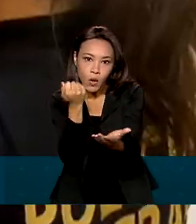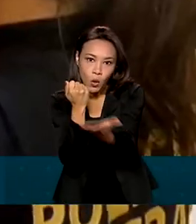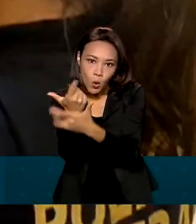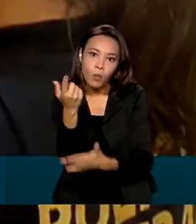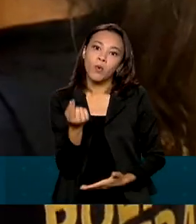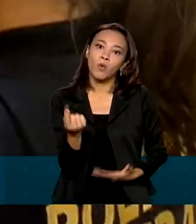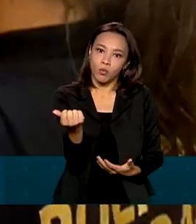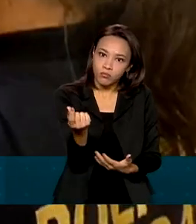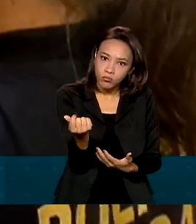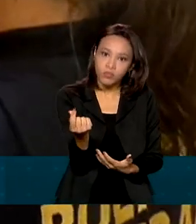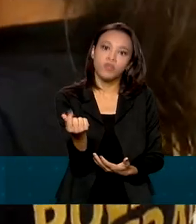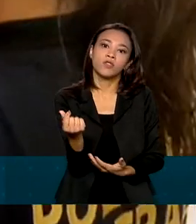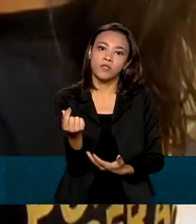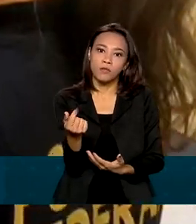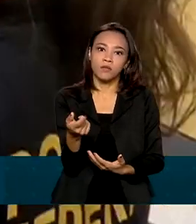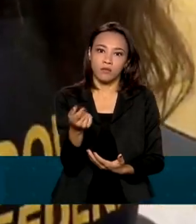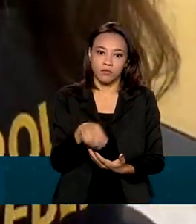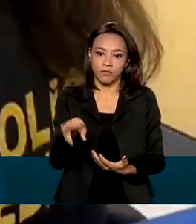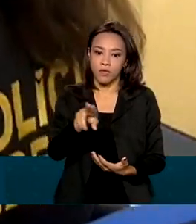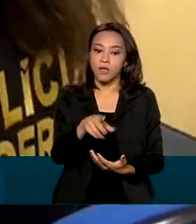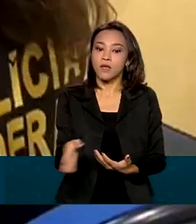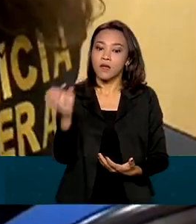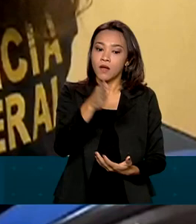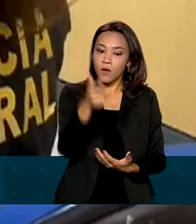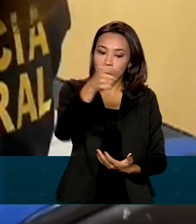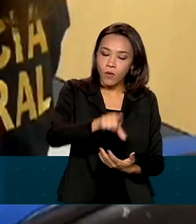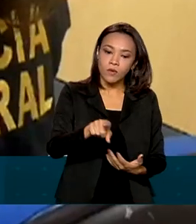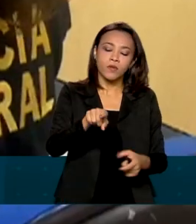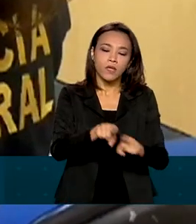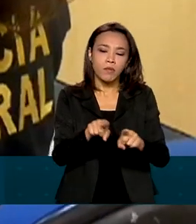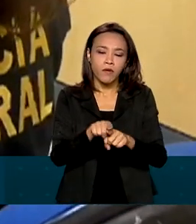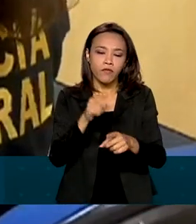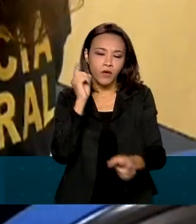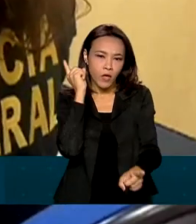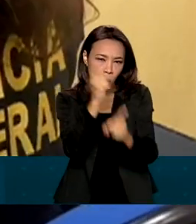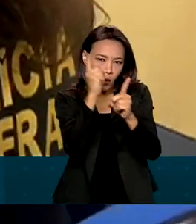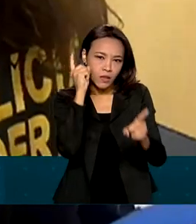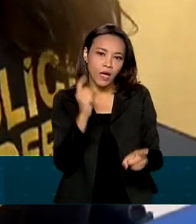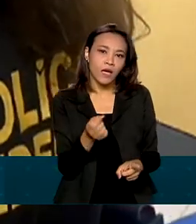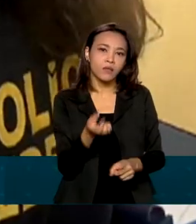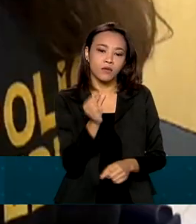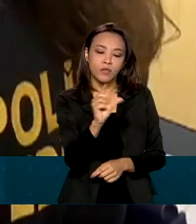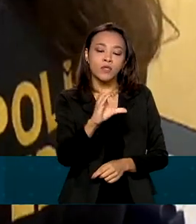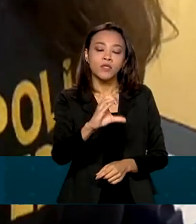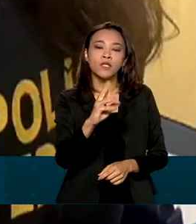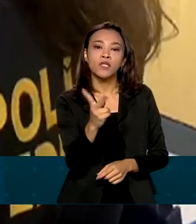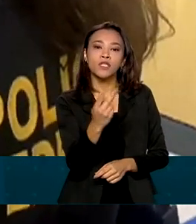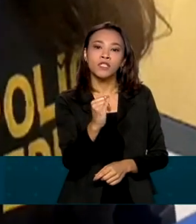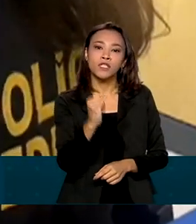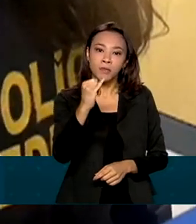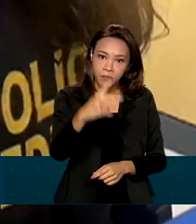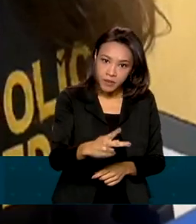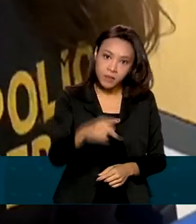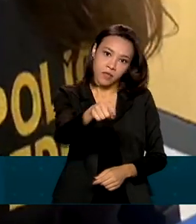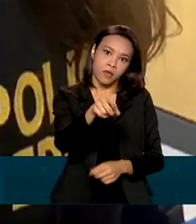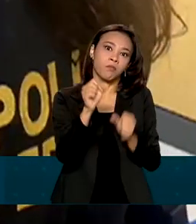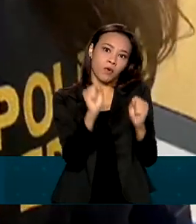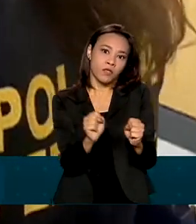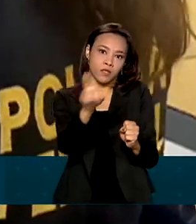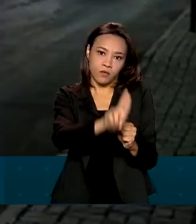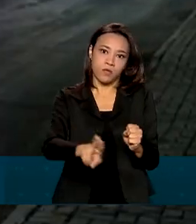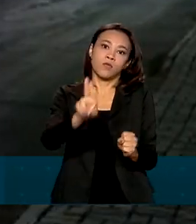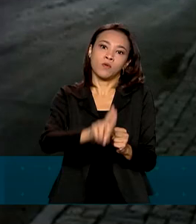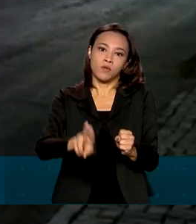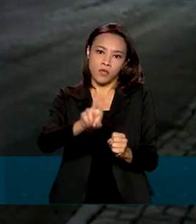fraude. Em Vila Valqueira, na Zona Oeste, foram apreendidos chips de operadoras de celular que podem ter sido usados nos